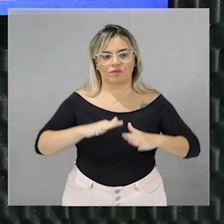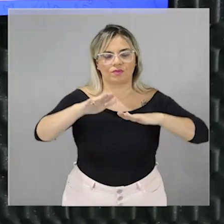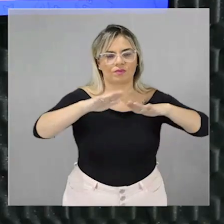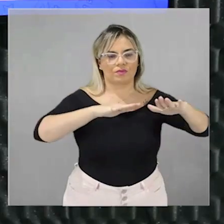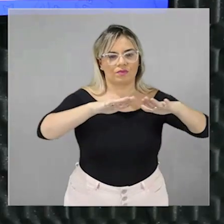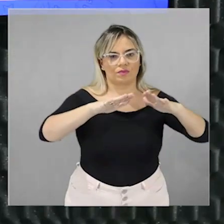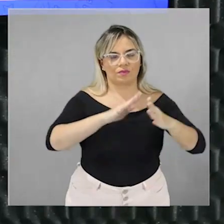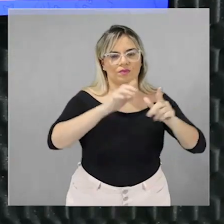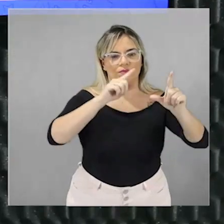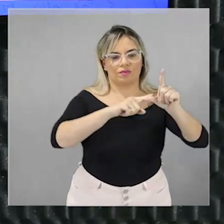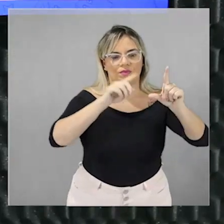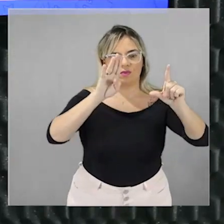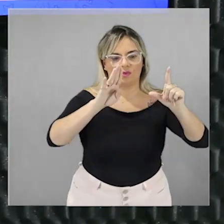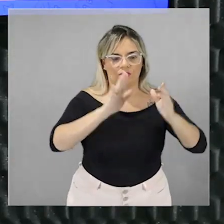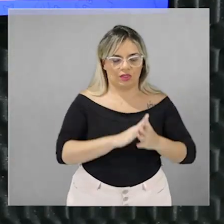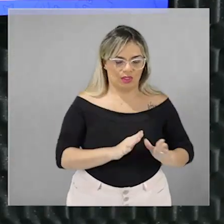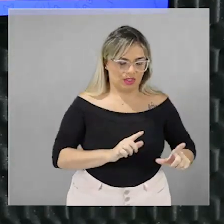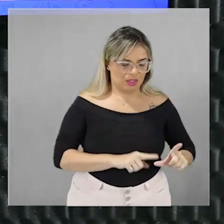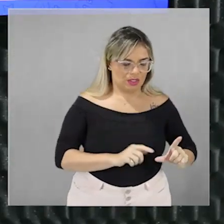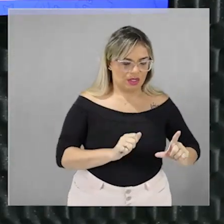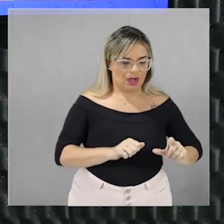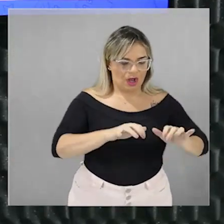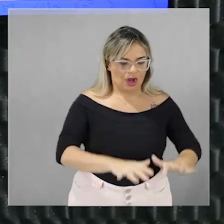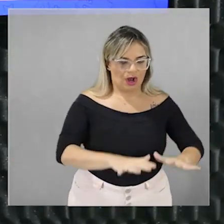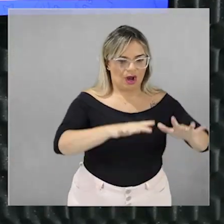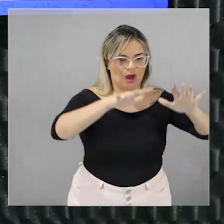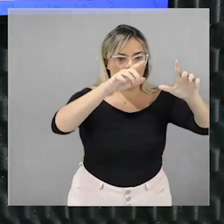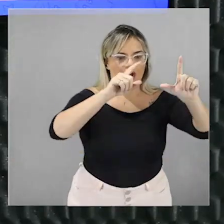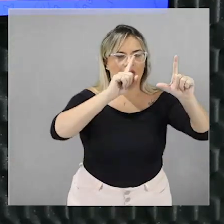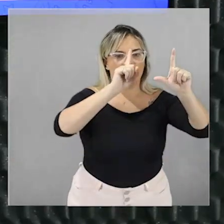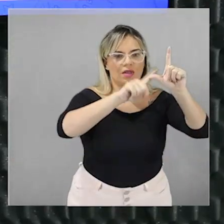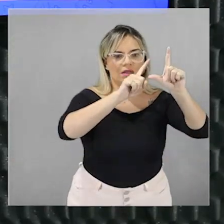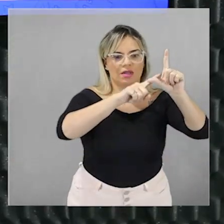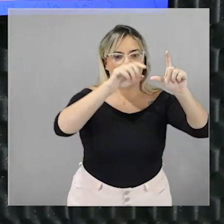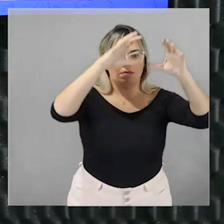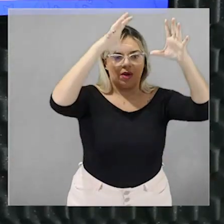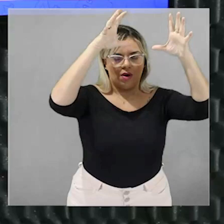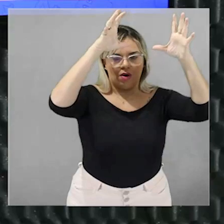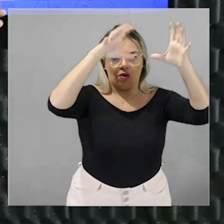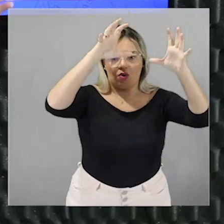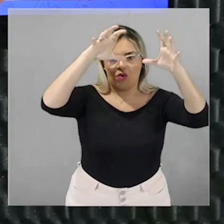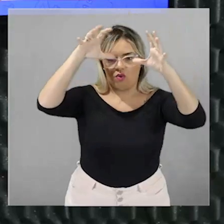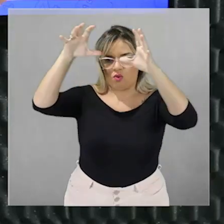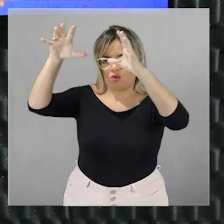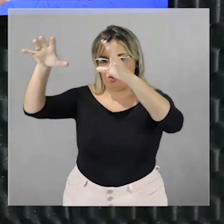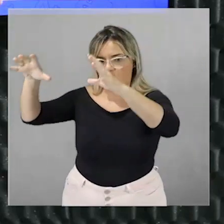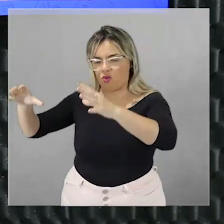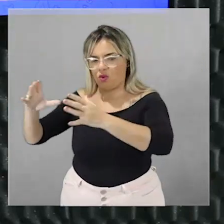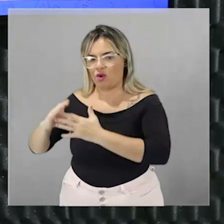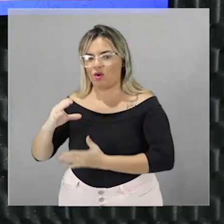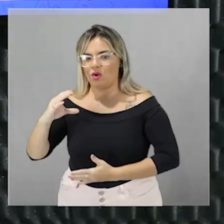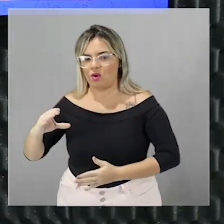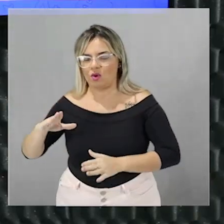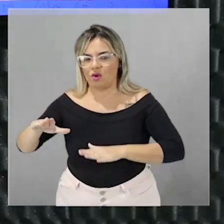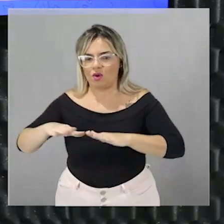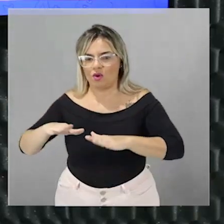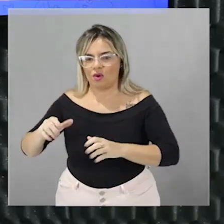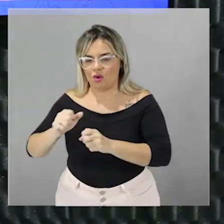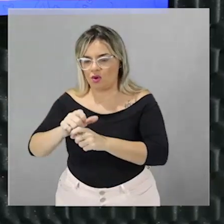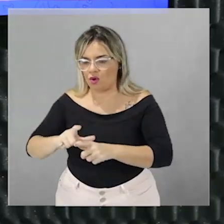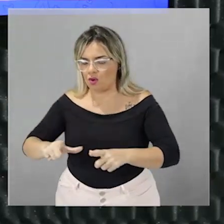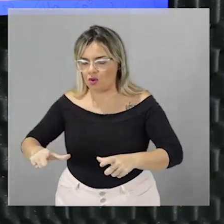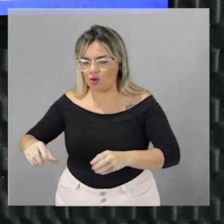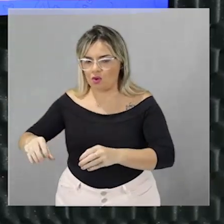mostrando claramente, letra A evapora, letra B chove, e tu tem o movimento C, ó, justamente, pode ser de infiltração, mas a gente está